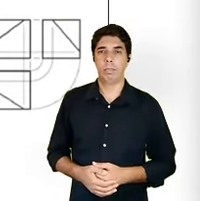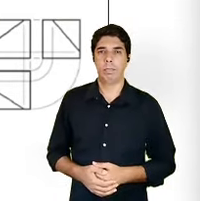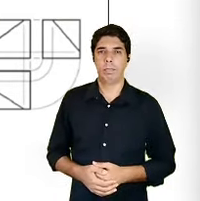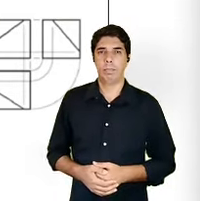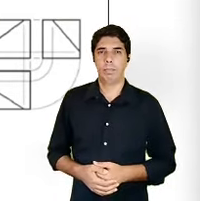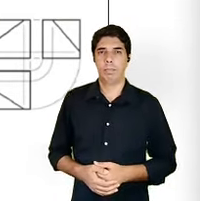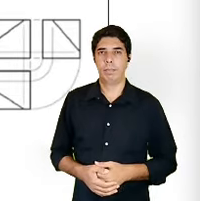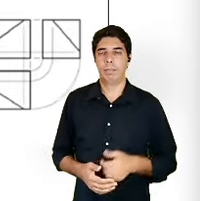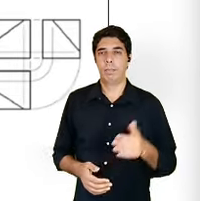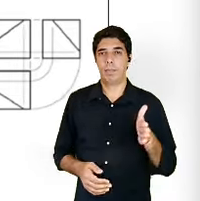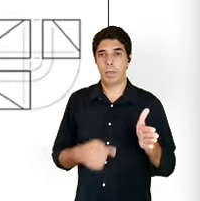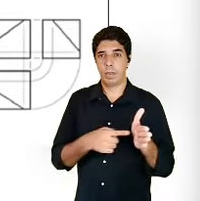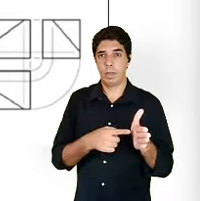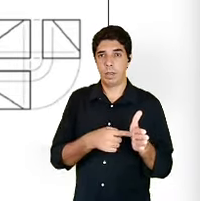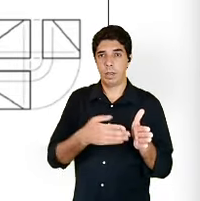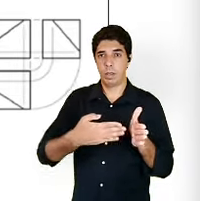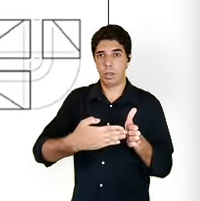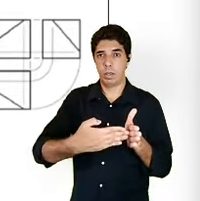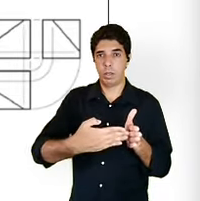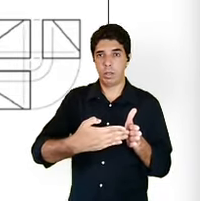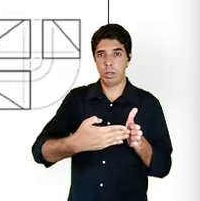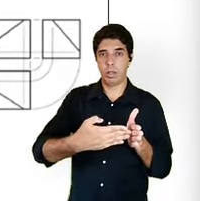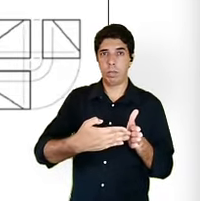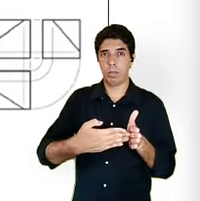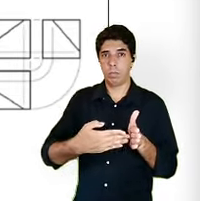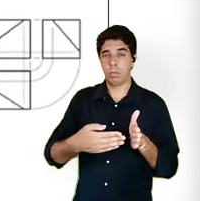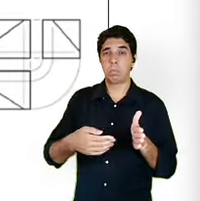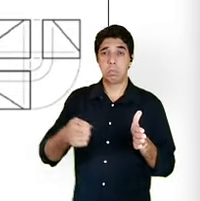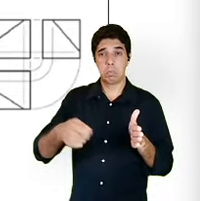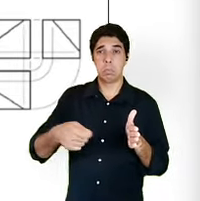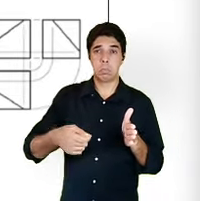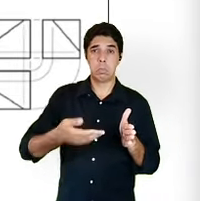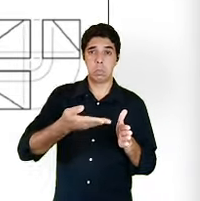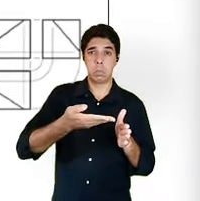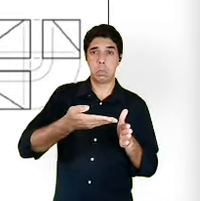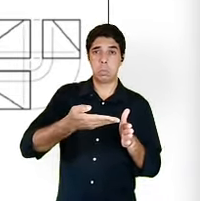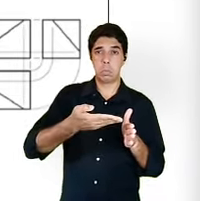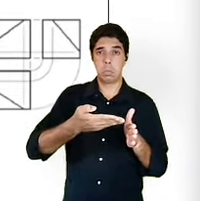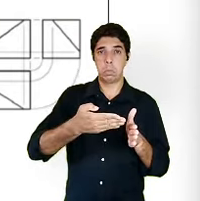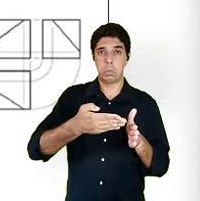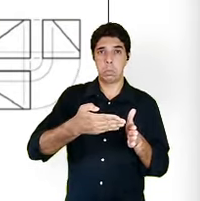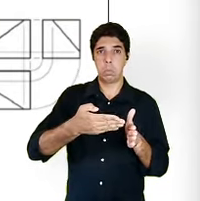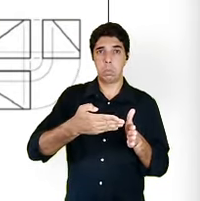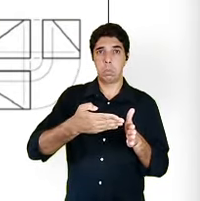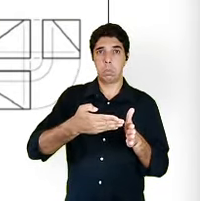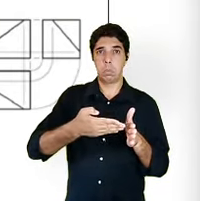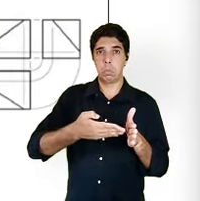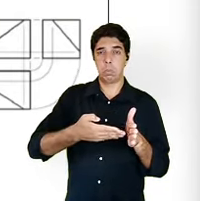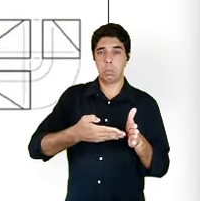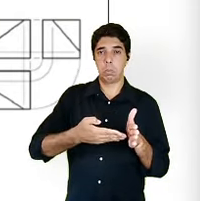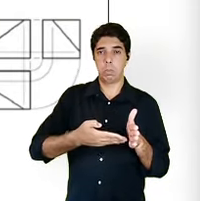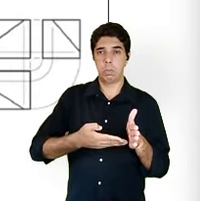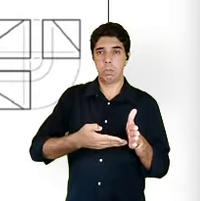caso, pessoal, na vista do plano que é perpendicular à superfície, essa superfície será representada por uma